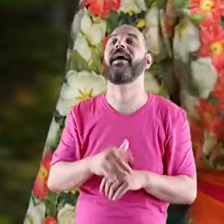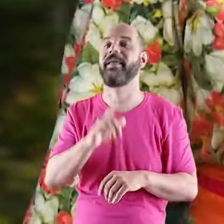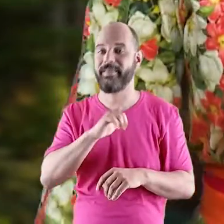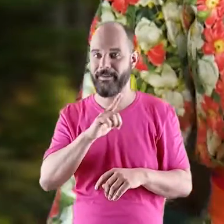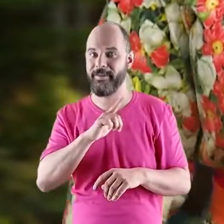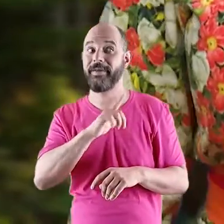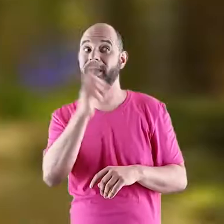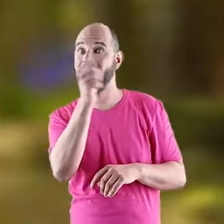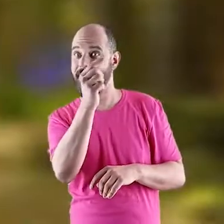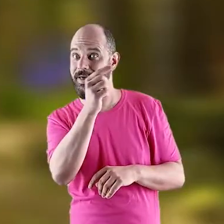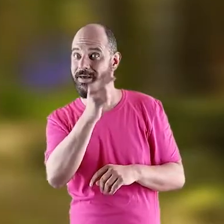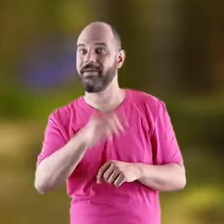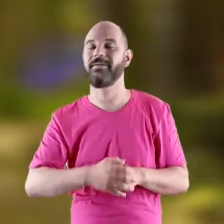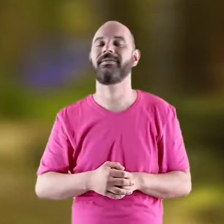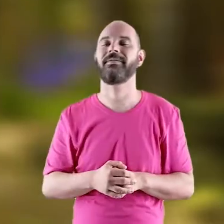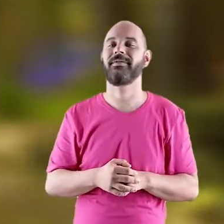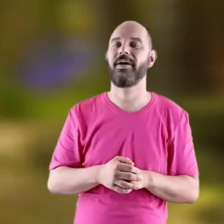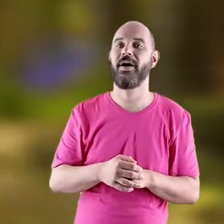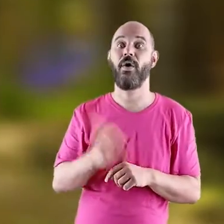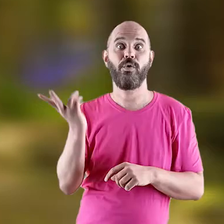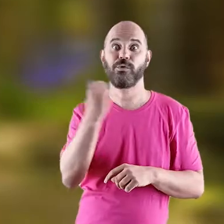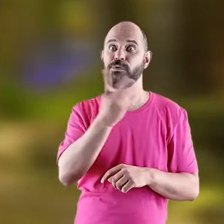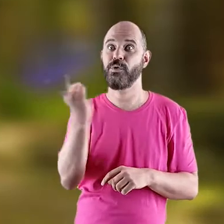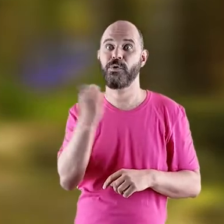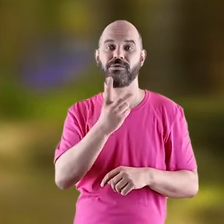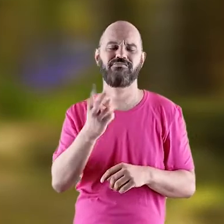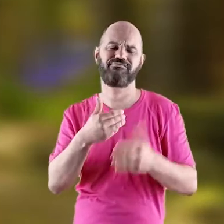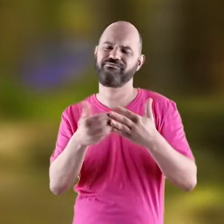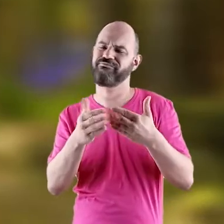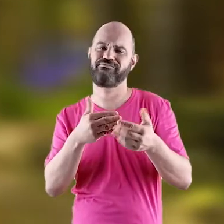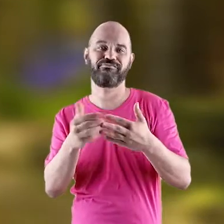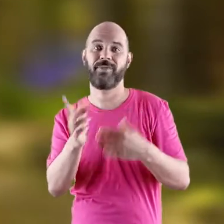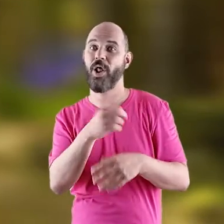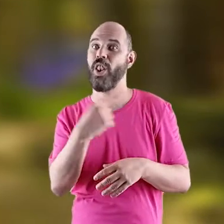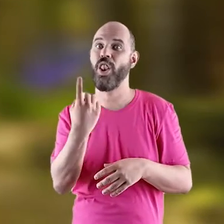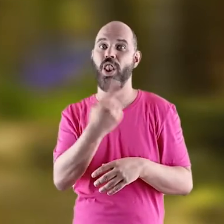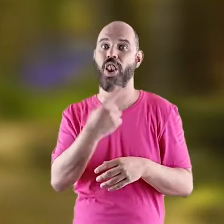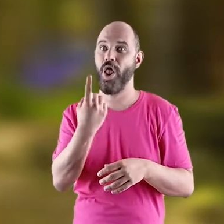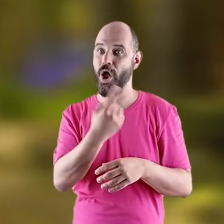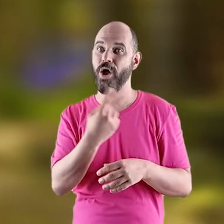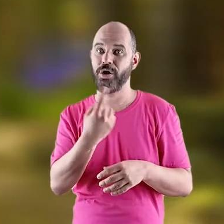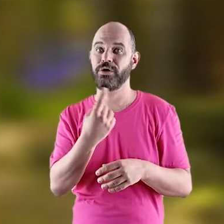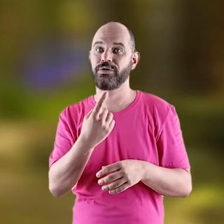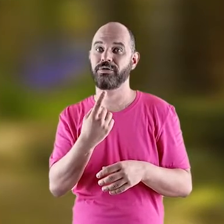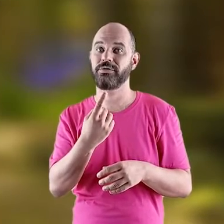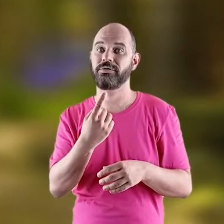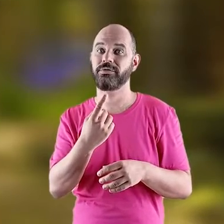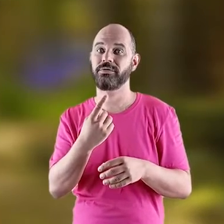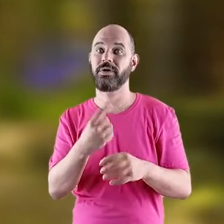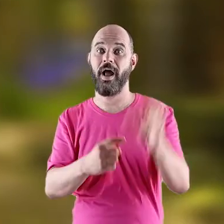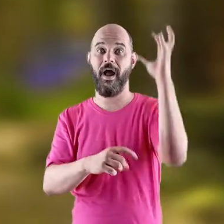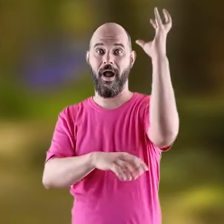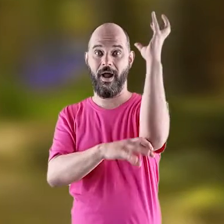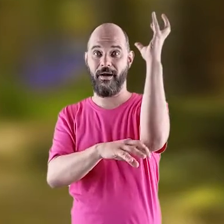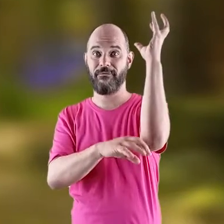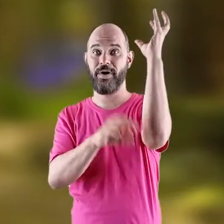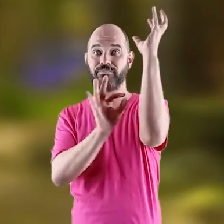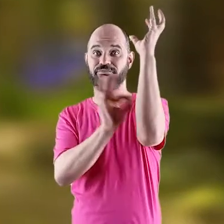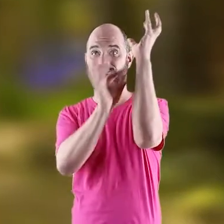Kim também tá ali. Acho que eles não vão se importar se a gente subir bem lá no alto